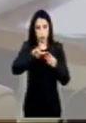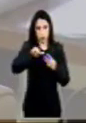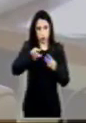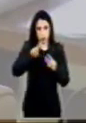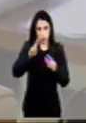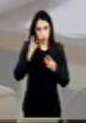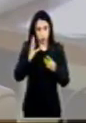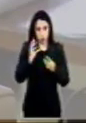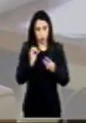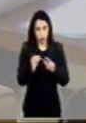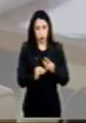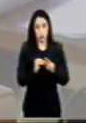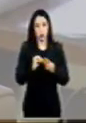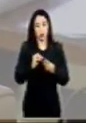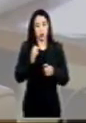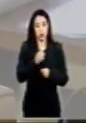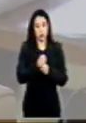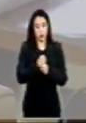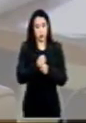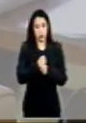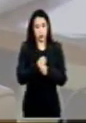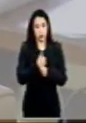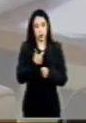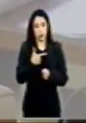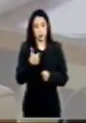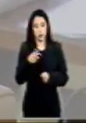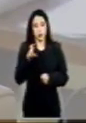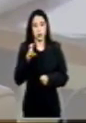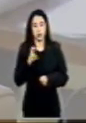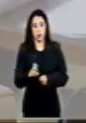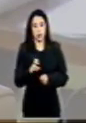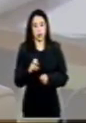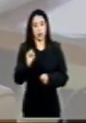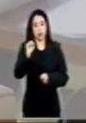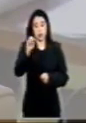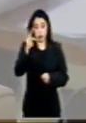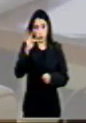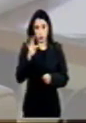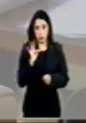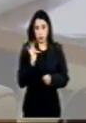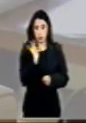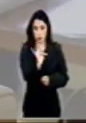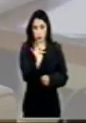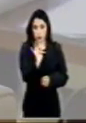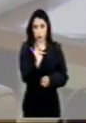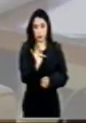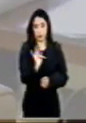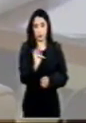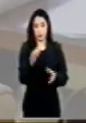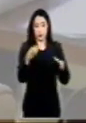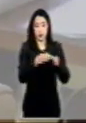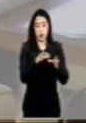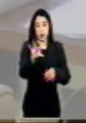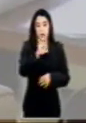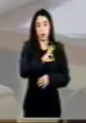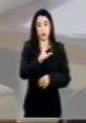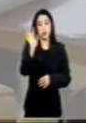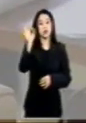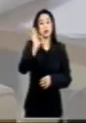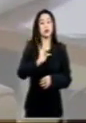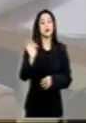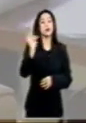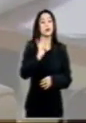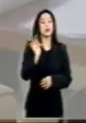julho de 2015, em cumprimento à determinação do Supremo Tribunal Federal, o Departamento de Polícia Federal